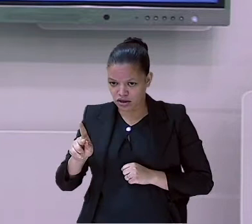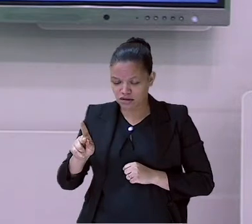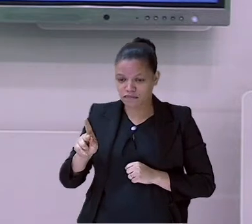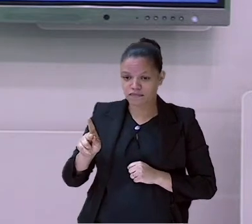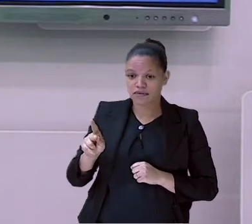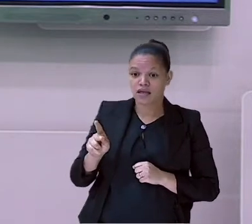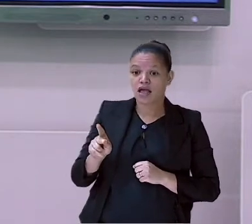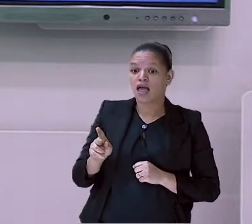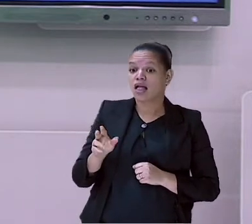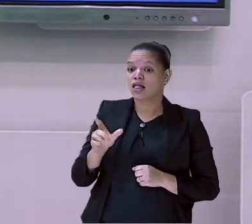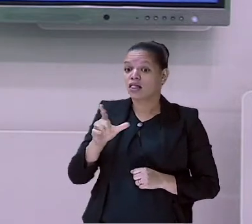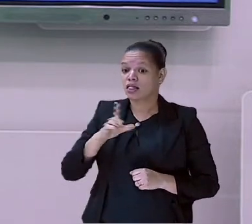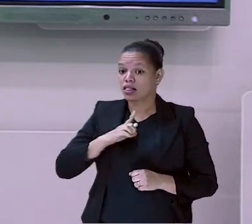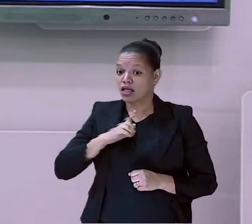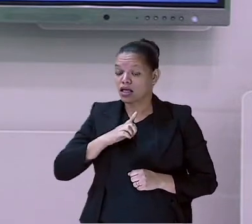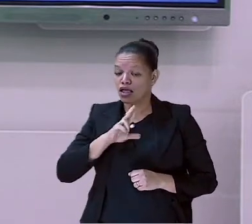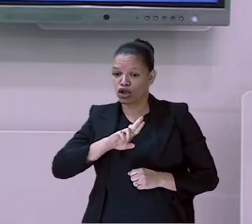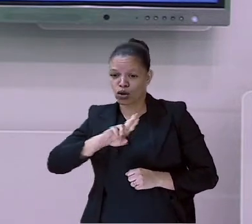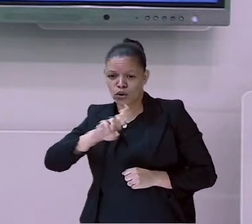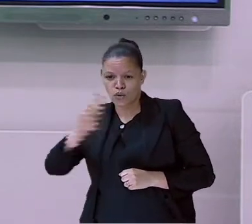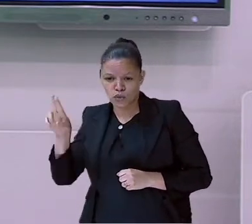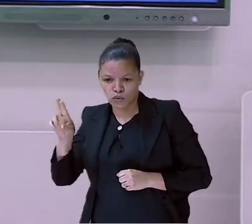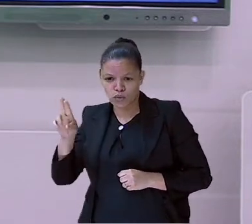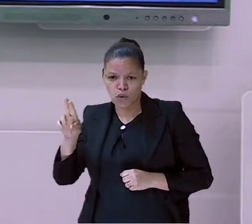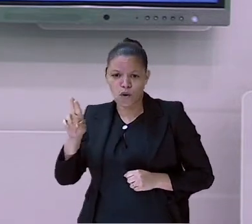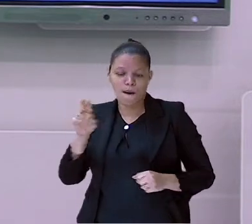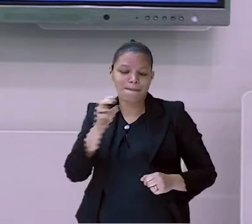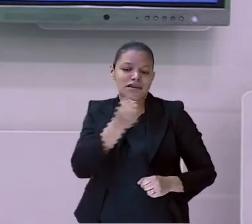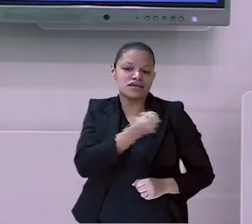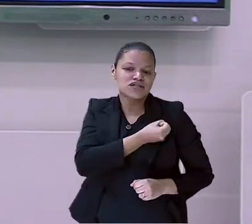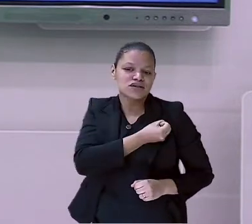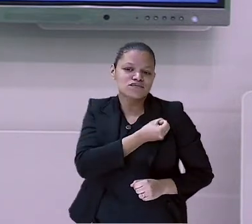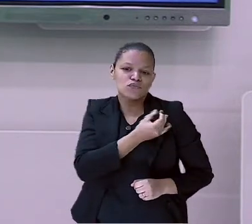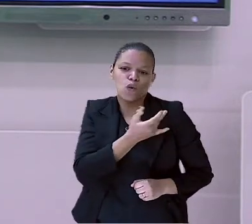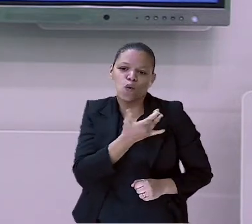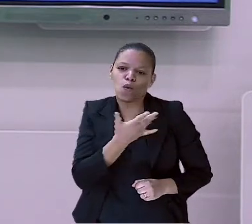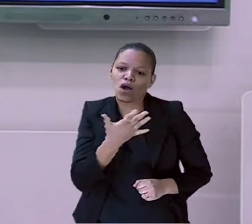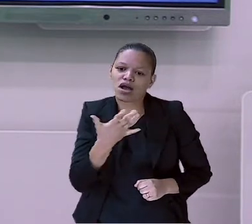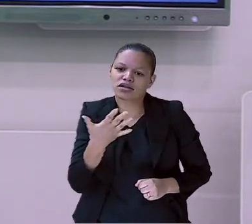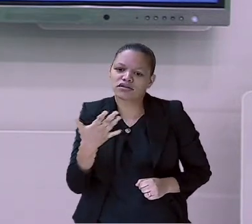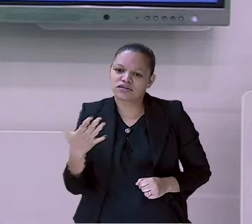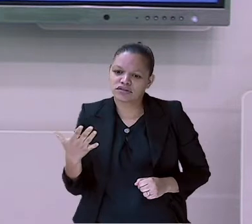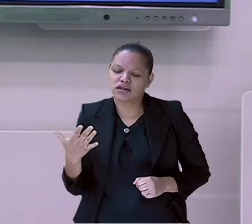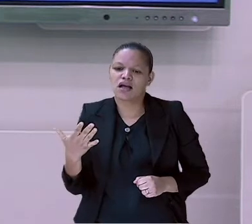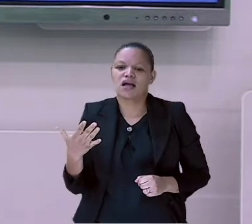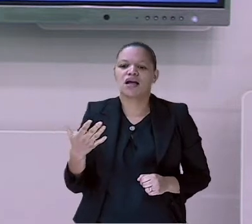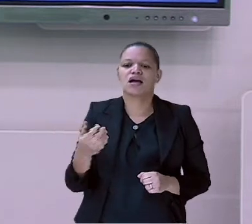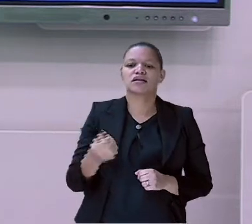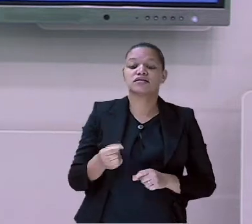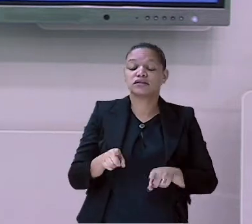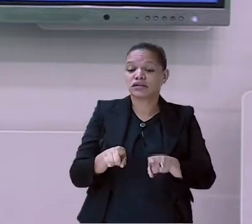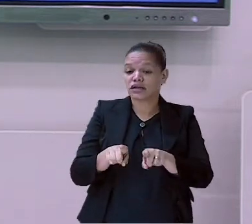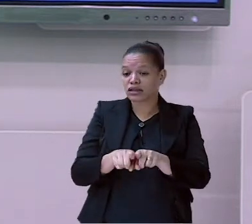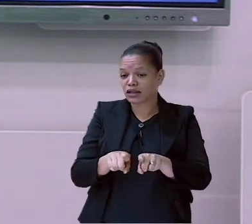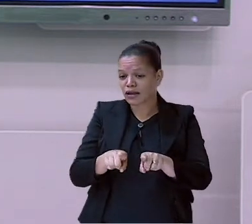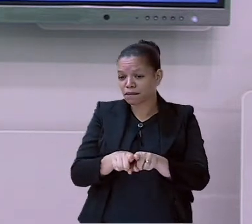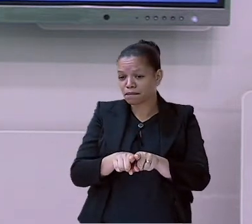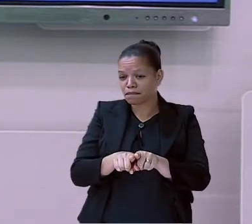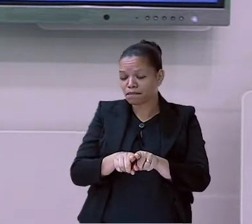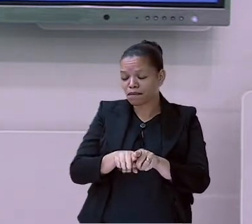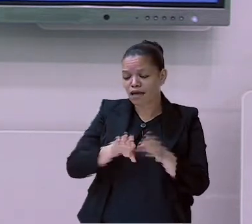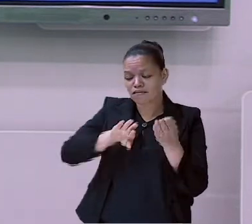dentro dos potes de creme você está descrevendo aí a qualidade, o que separa cada um,